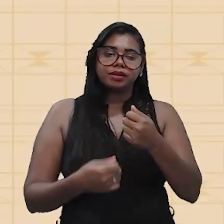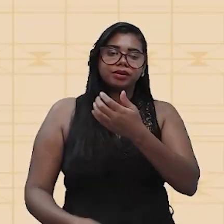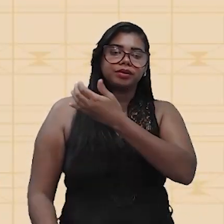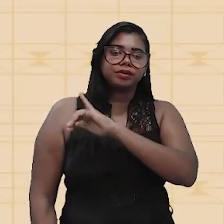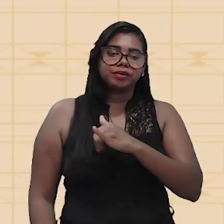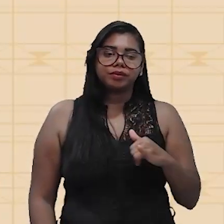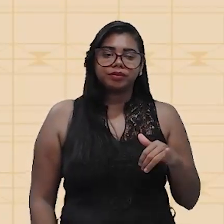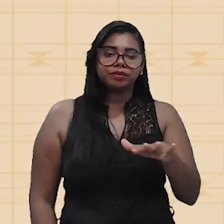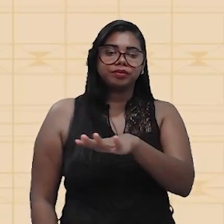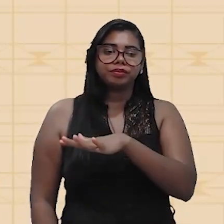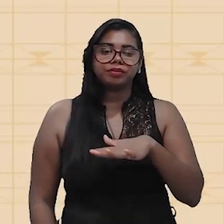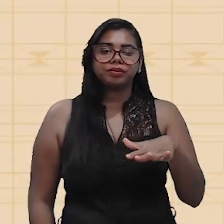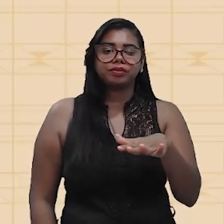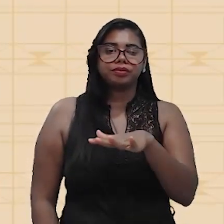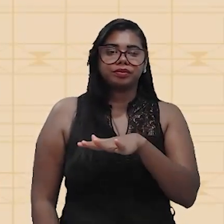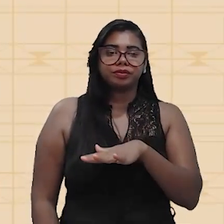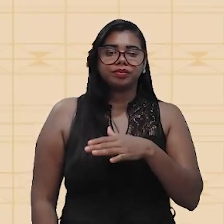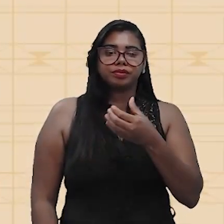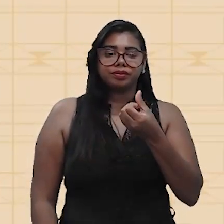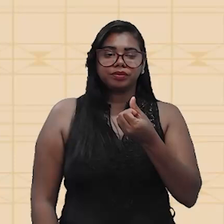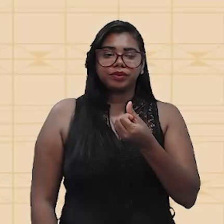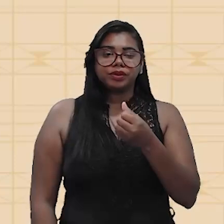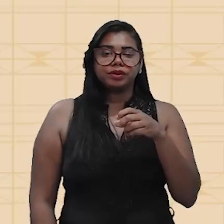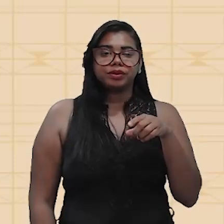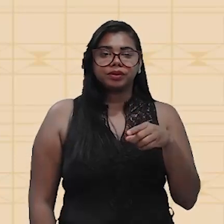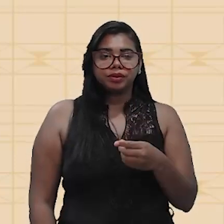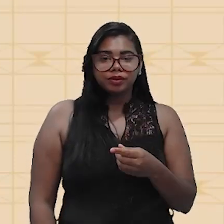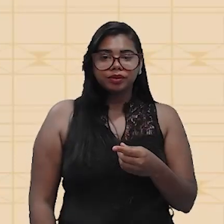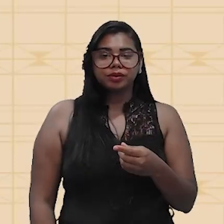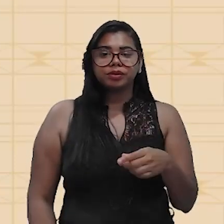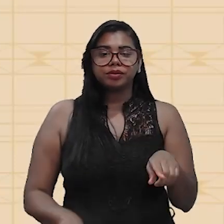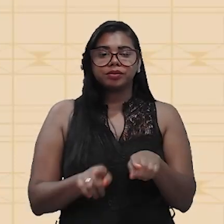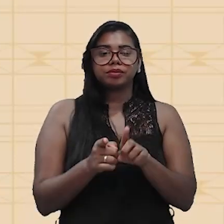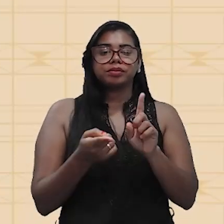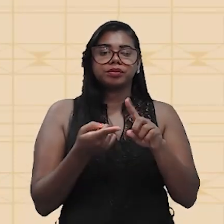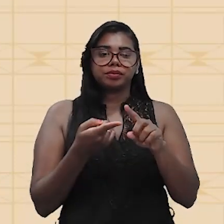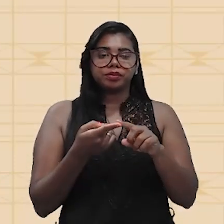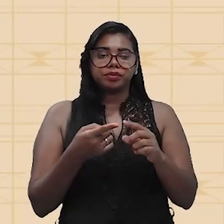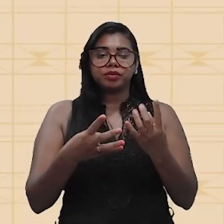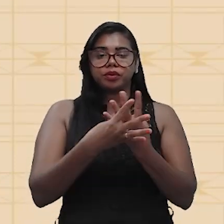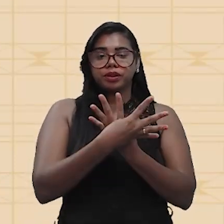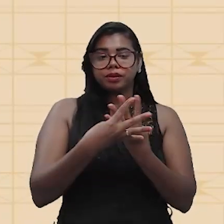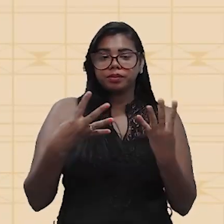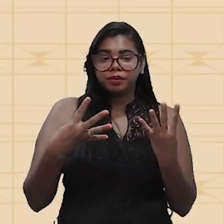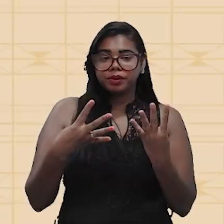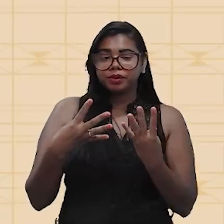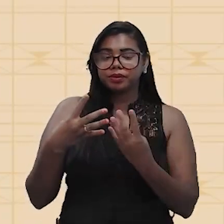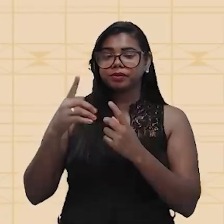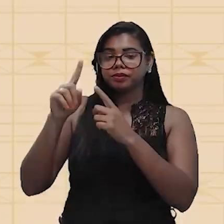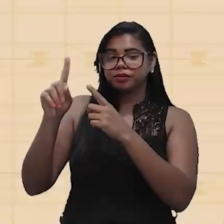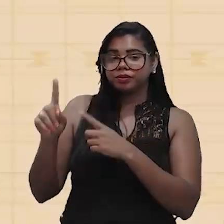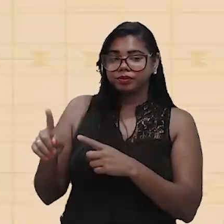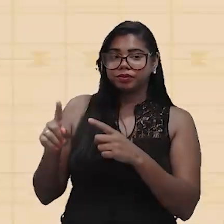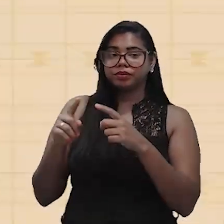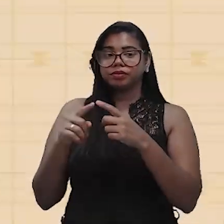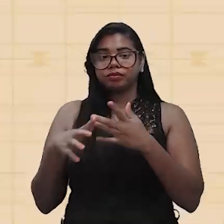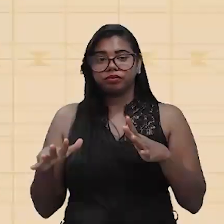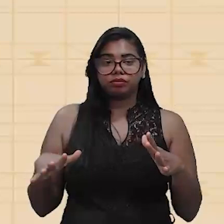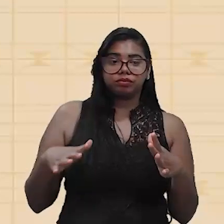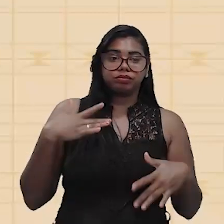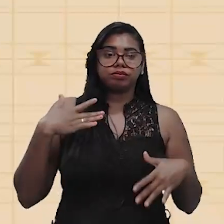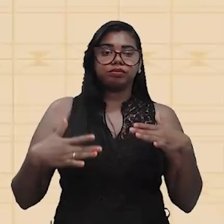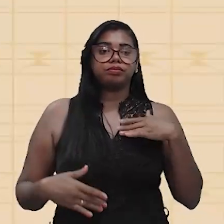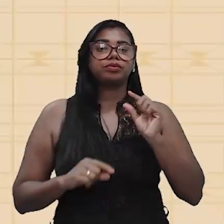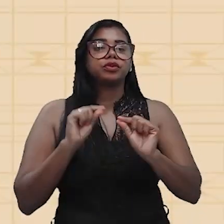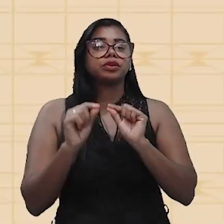é de 6.000 ohms, de acordo com a tabela. Esse choque vai fazer o quê com a pessoa? Bom, a primeira